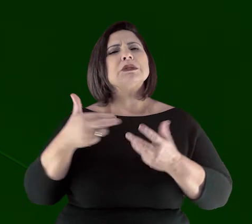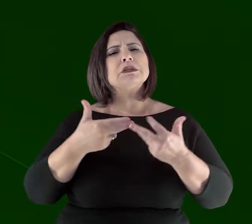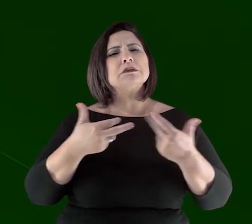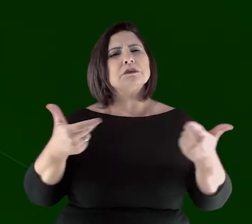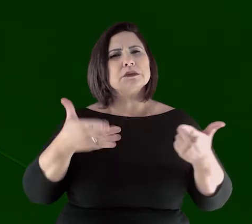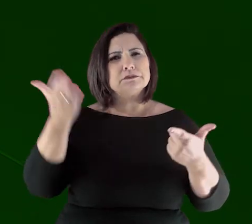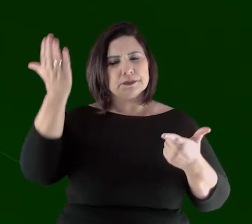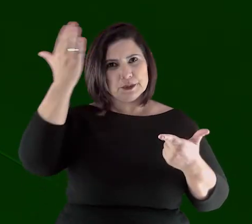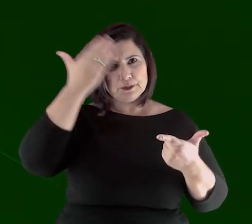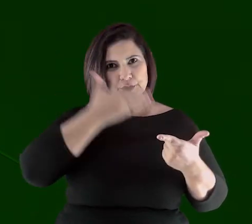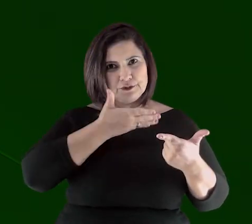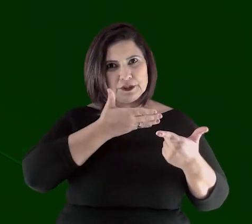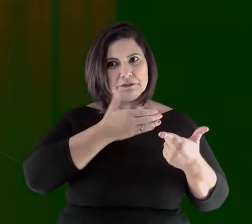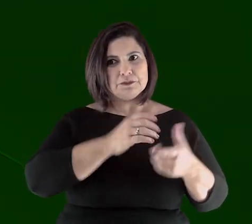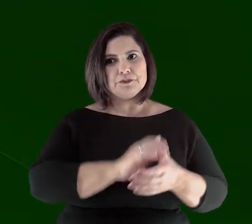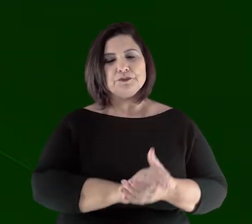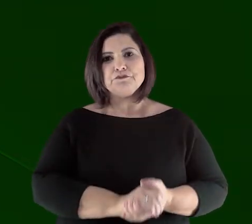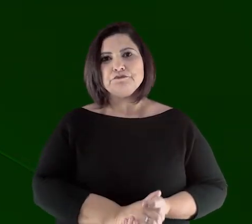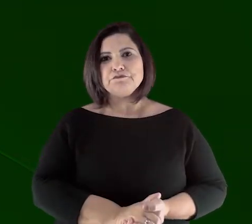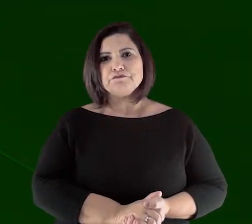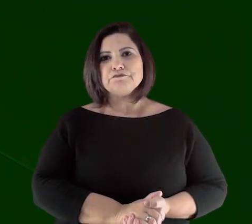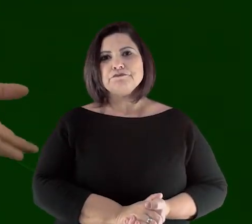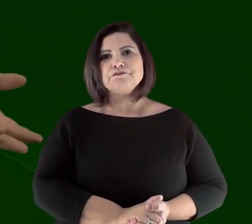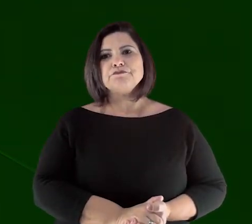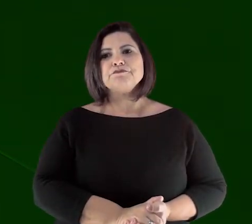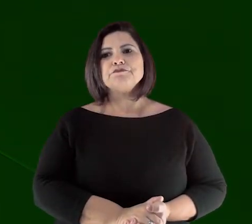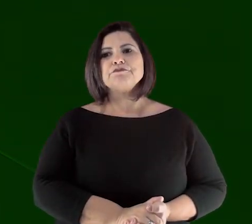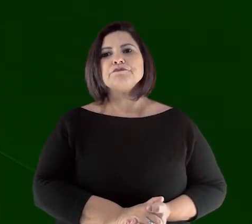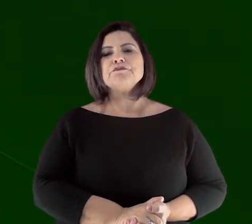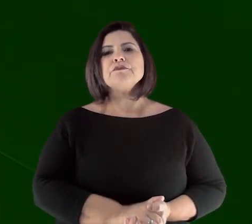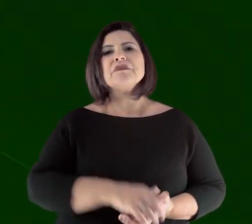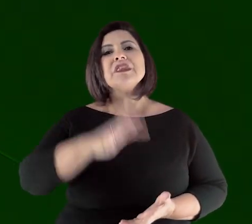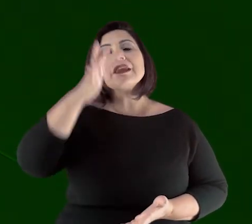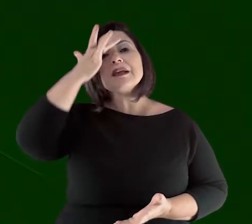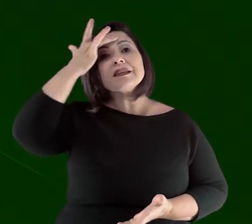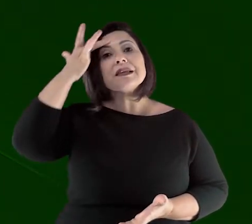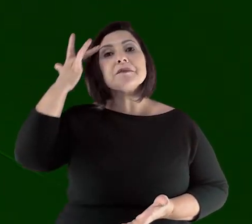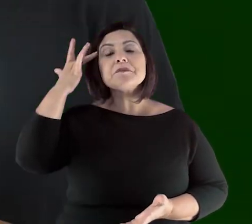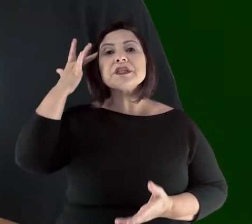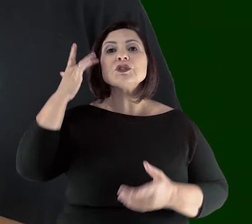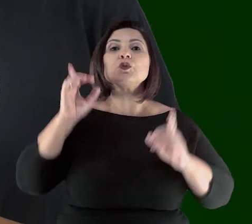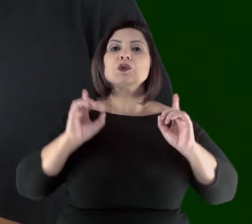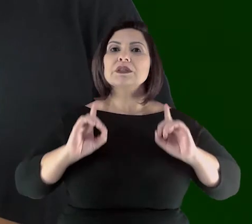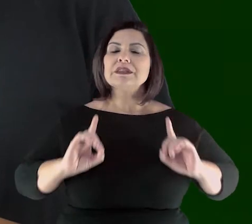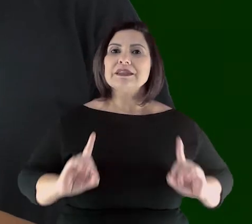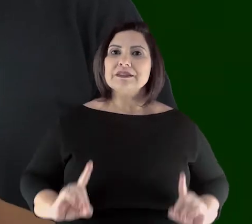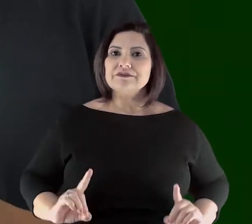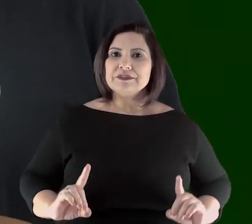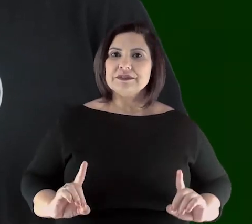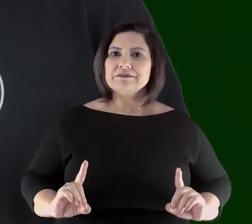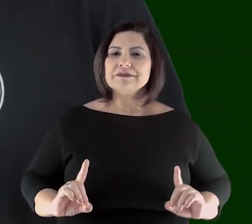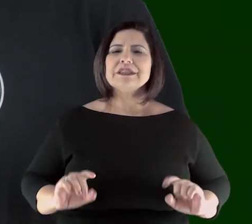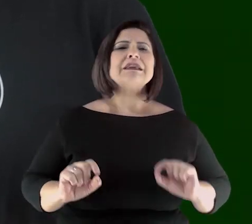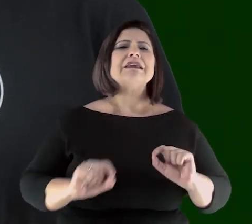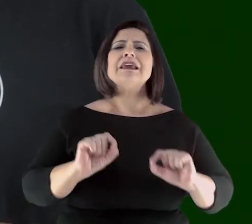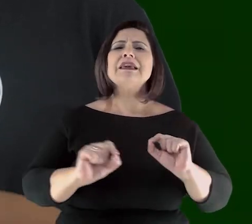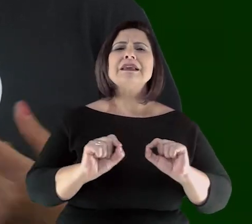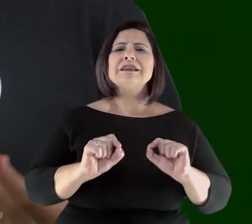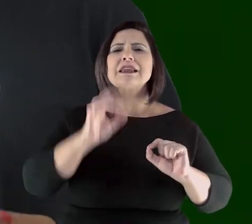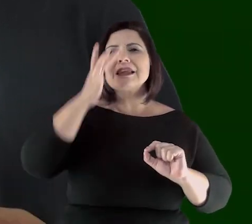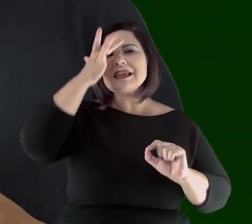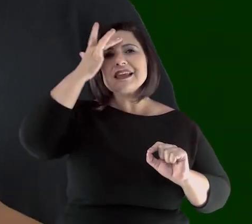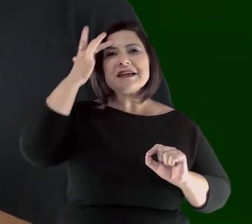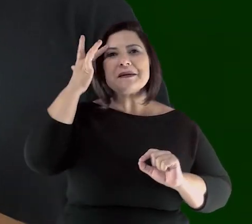transferência temporária de renda, eles não são somados à renda familiar. Agora vamos falar